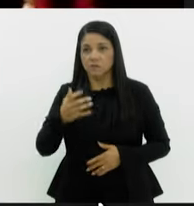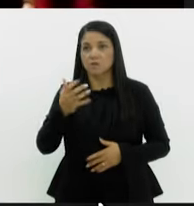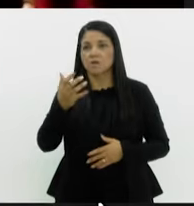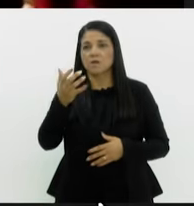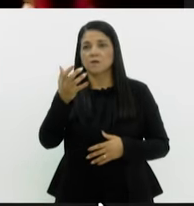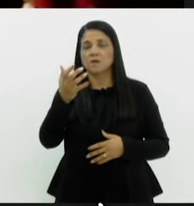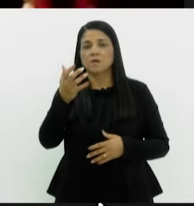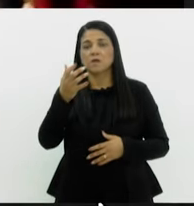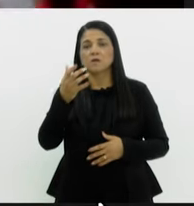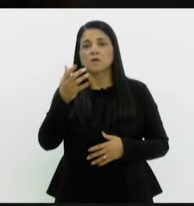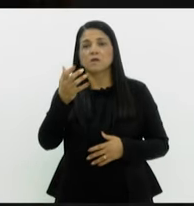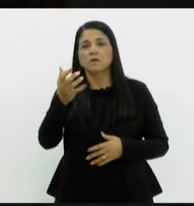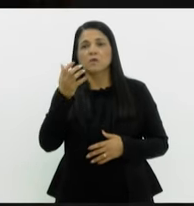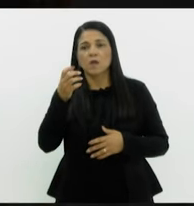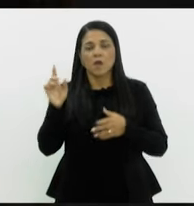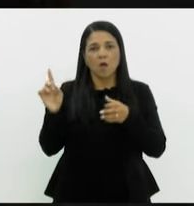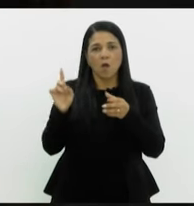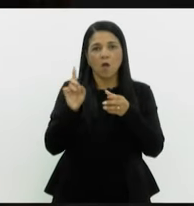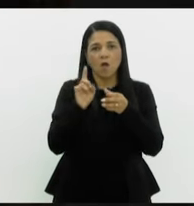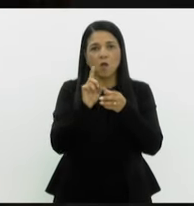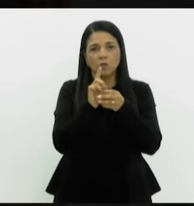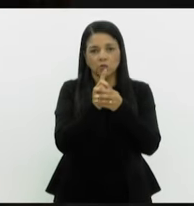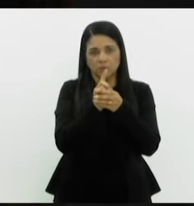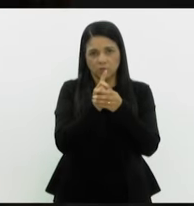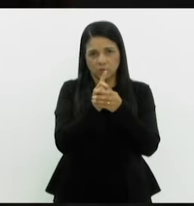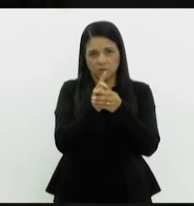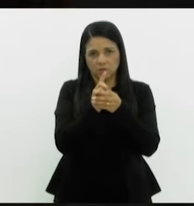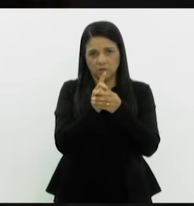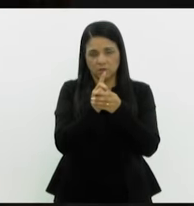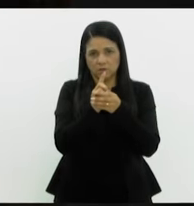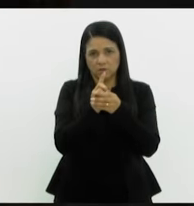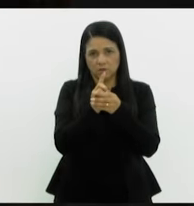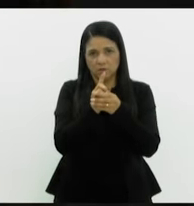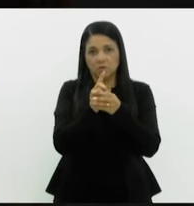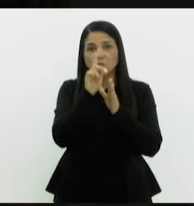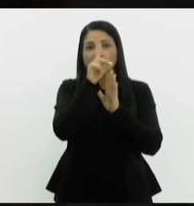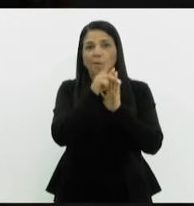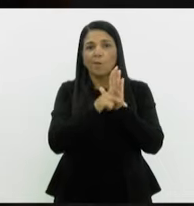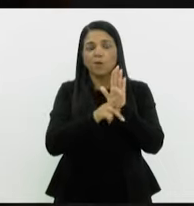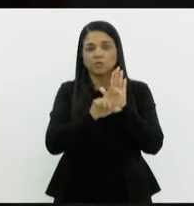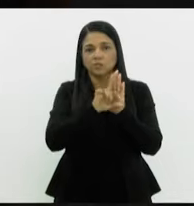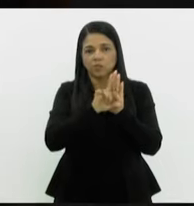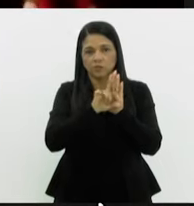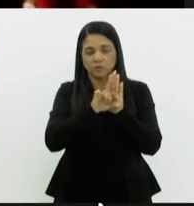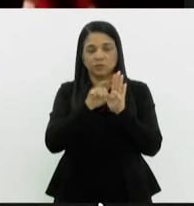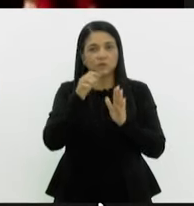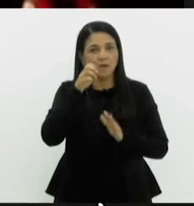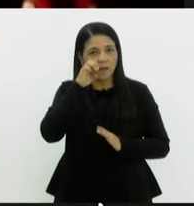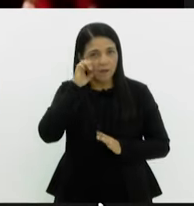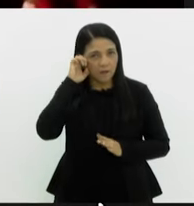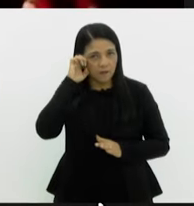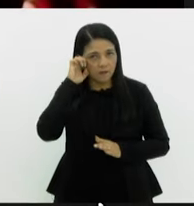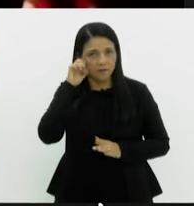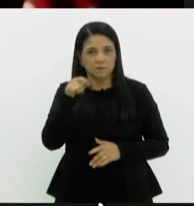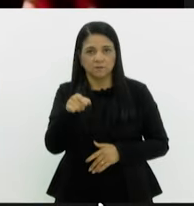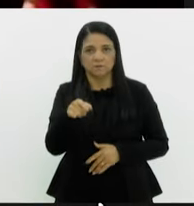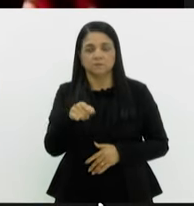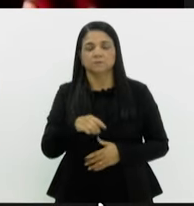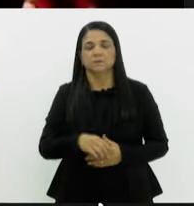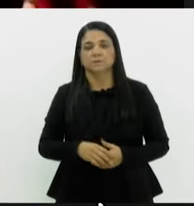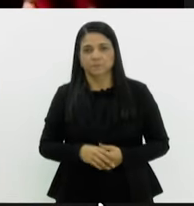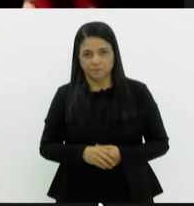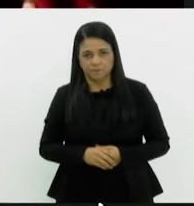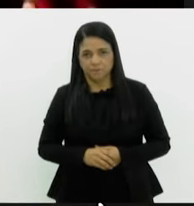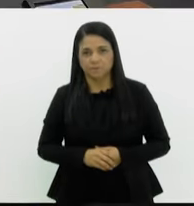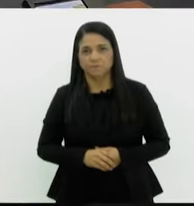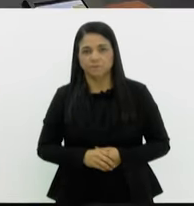falar abstenção também da autoria. Nossa... Autoria. Autoria? Tá, Érica, autoria é a autoria com da, do projeto da